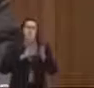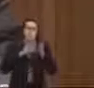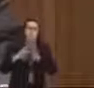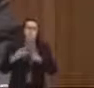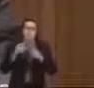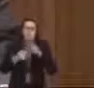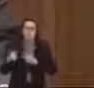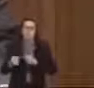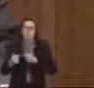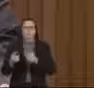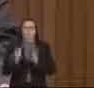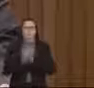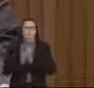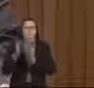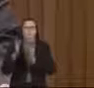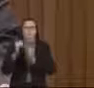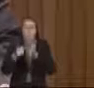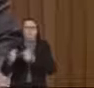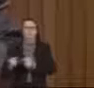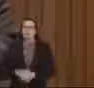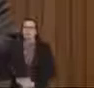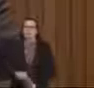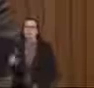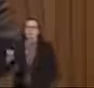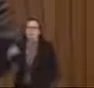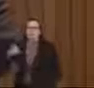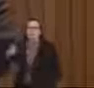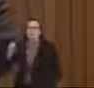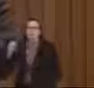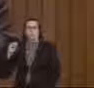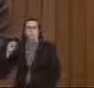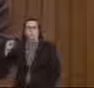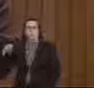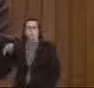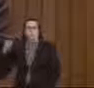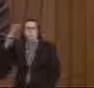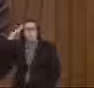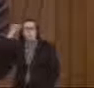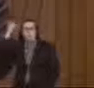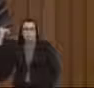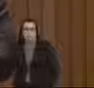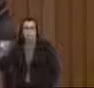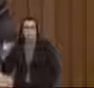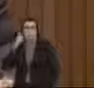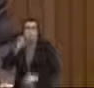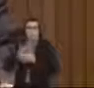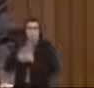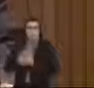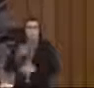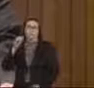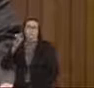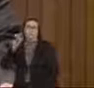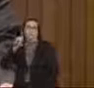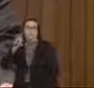e o Josimar tem se destacado muito. O Josimar, do Maranhãozinho, sua esposa Detinha, são pessoas do